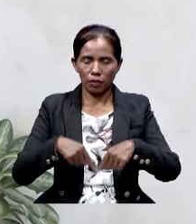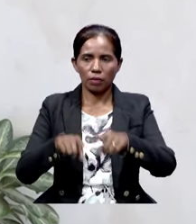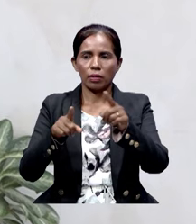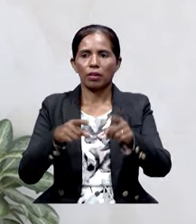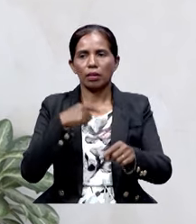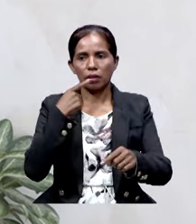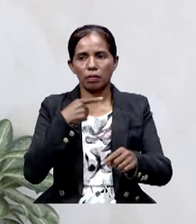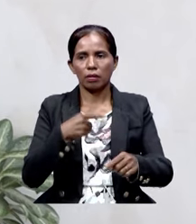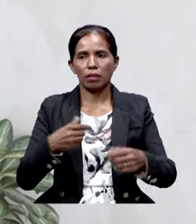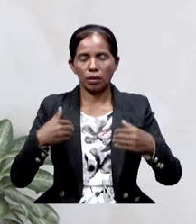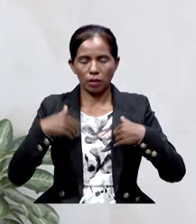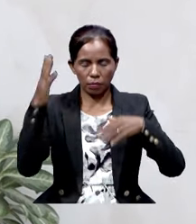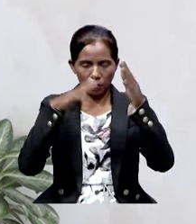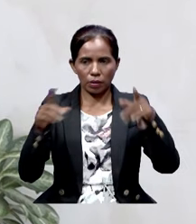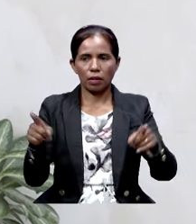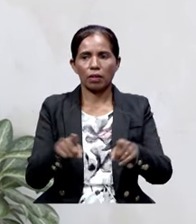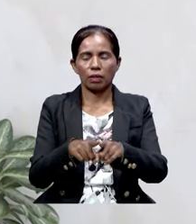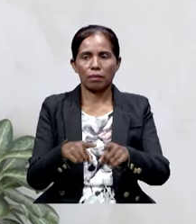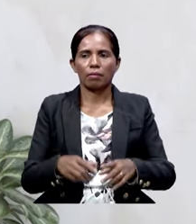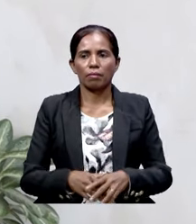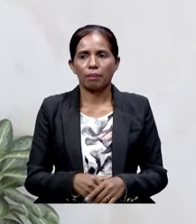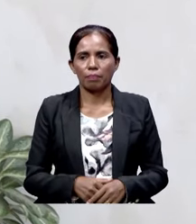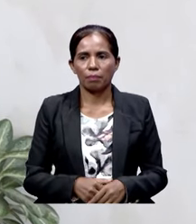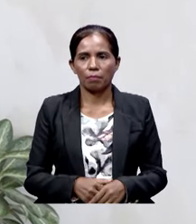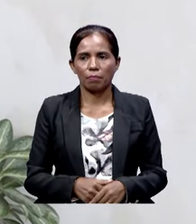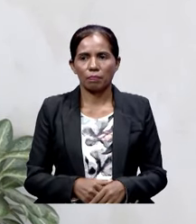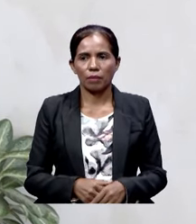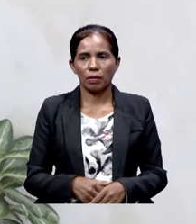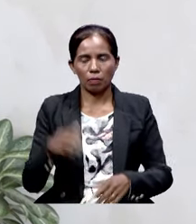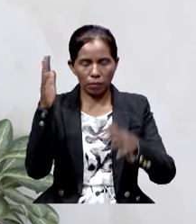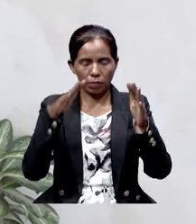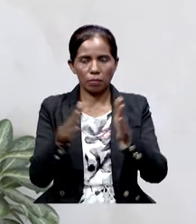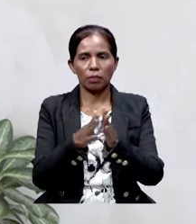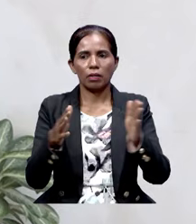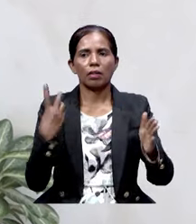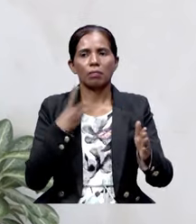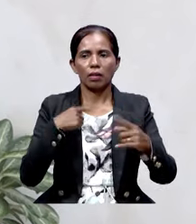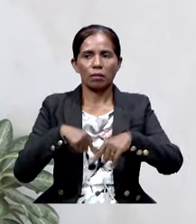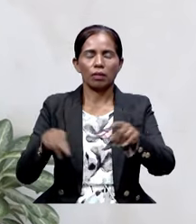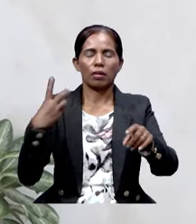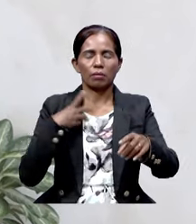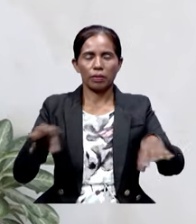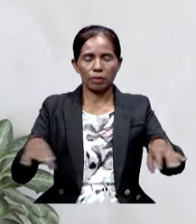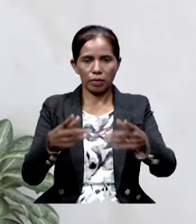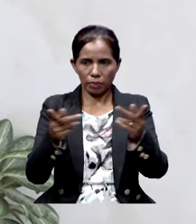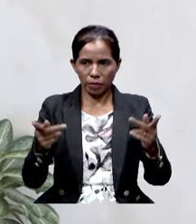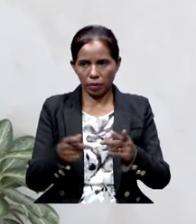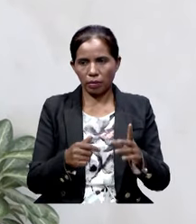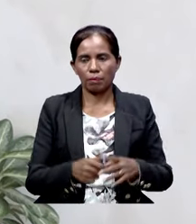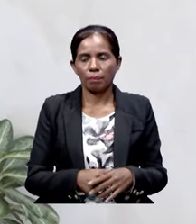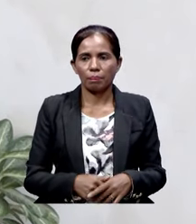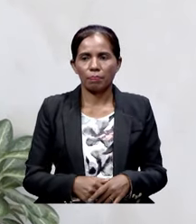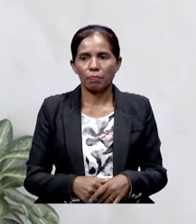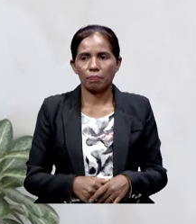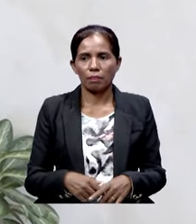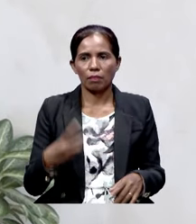sem kita ia problema sana, ida sai problema bami, bem ira mila bel fila fali bami nesse bis fati, tamba